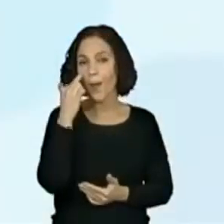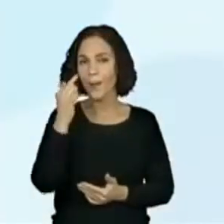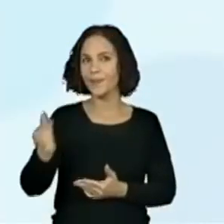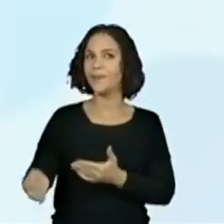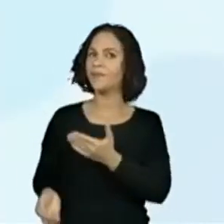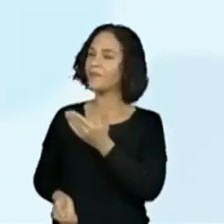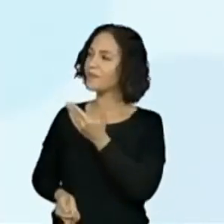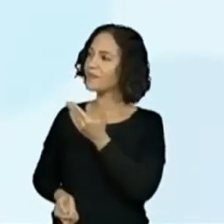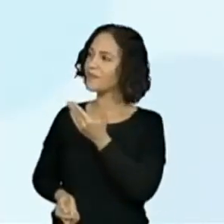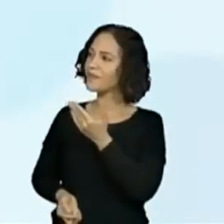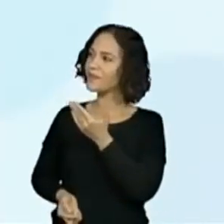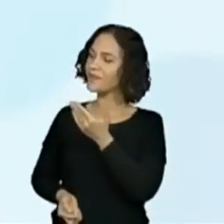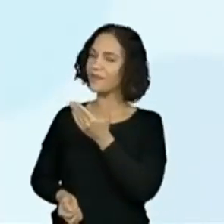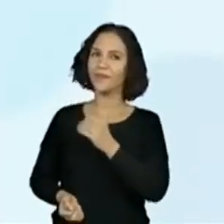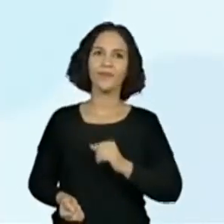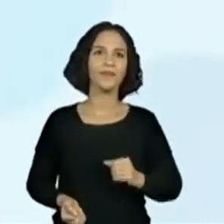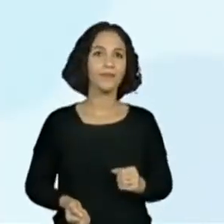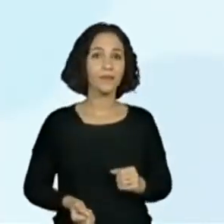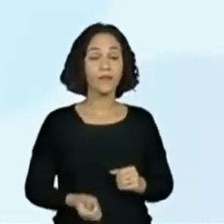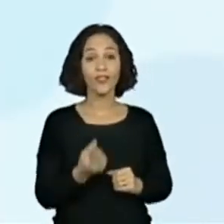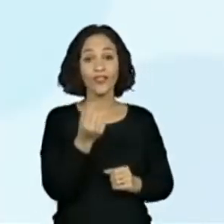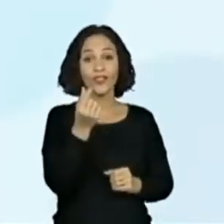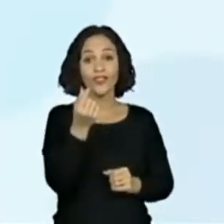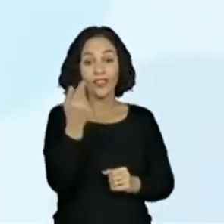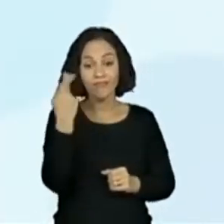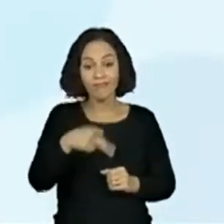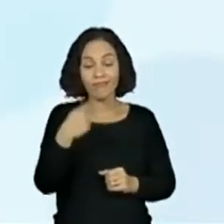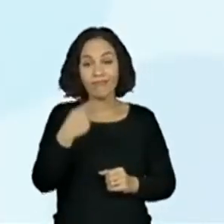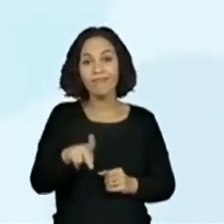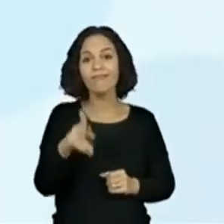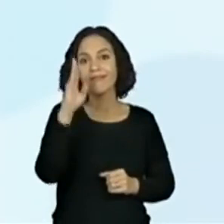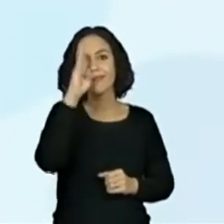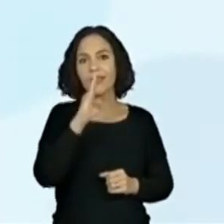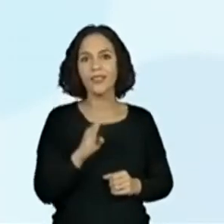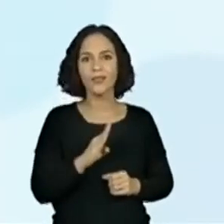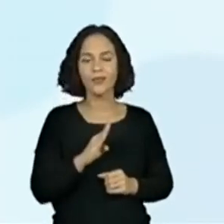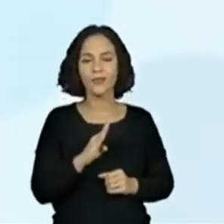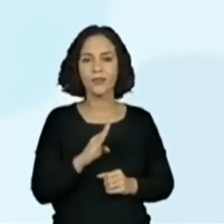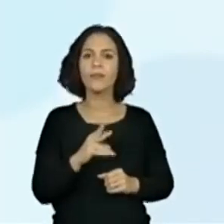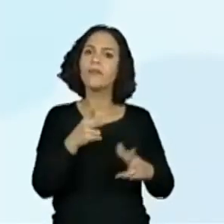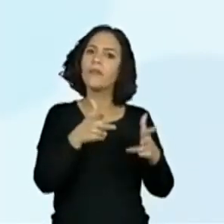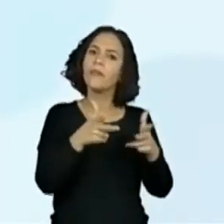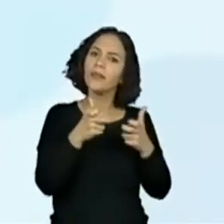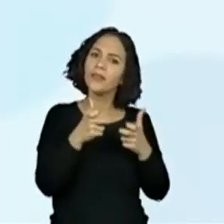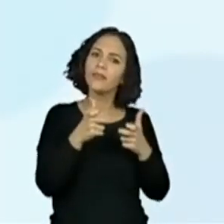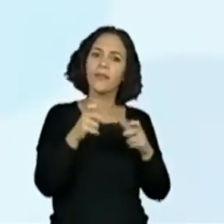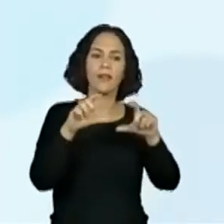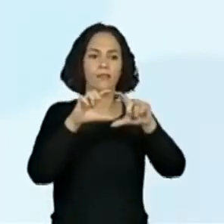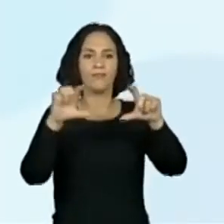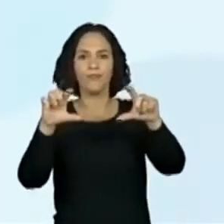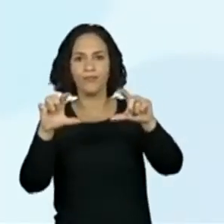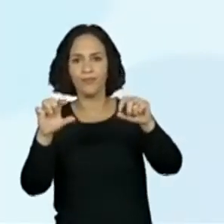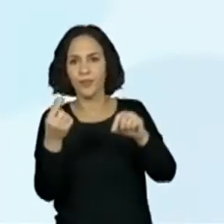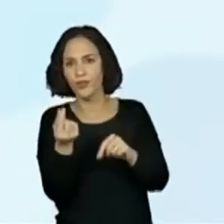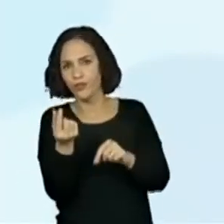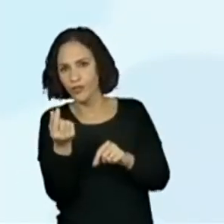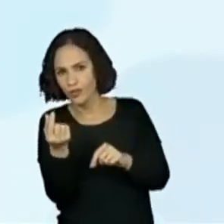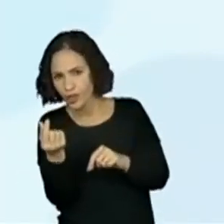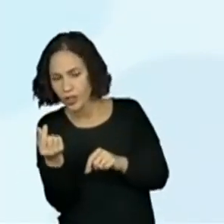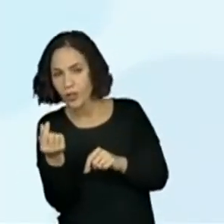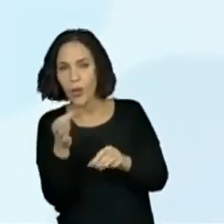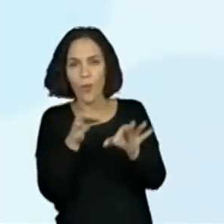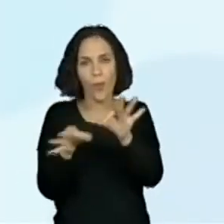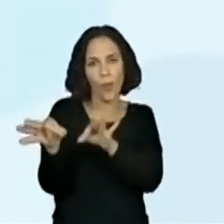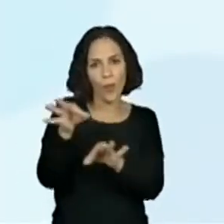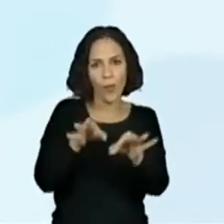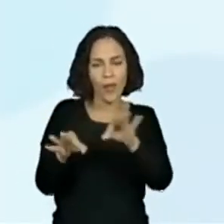hoje? Sistema monetário brasileiro. Reconhecimento de cédulas e moedas e equivalências de valores. A